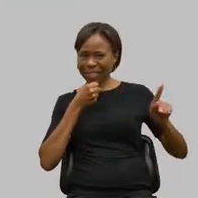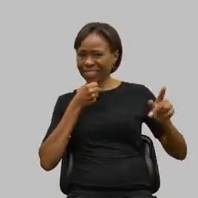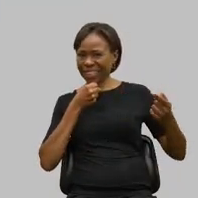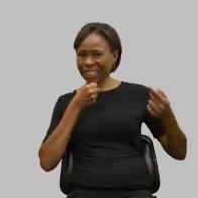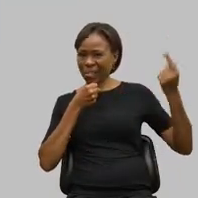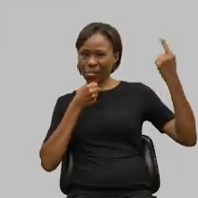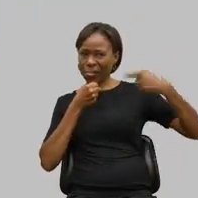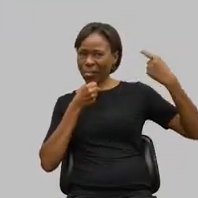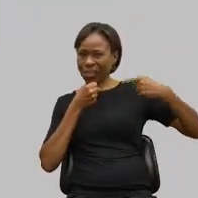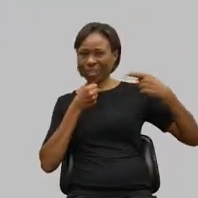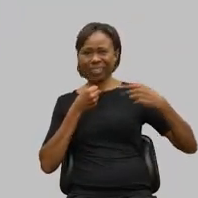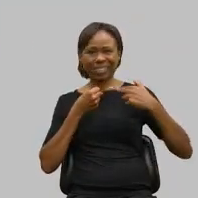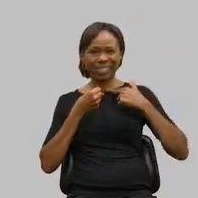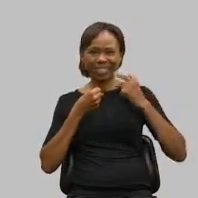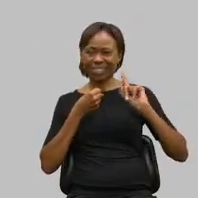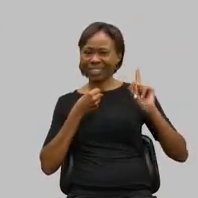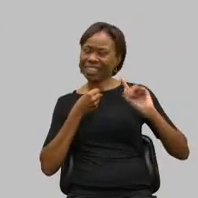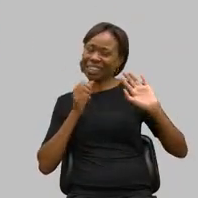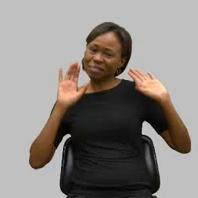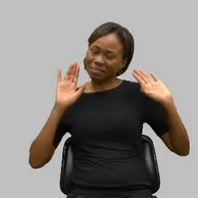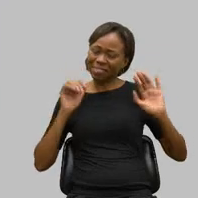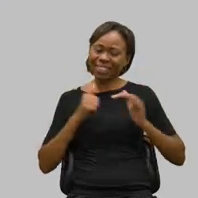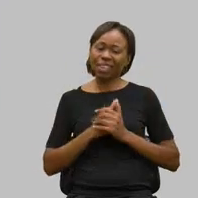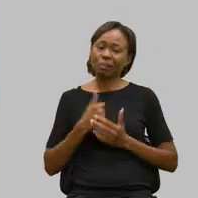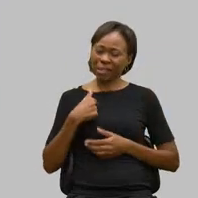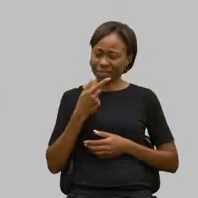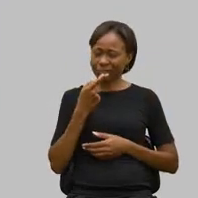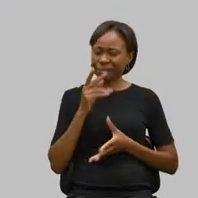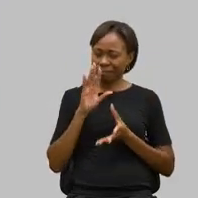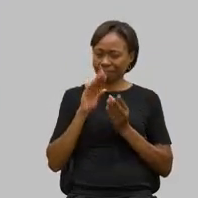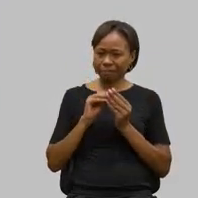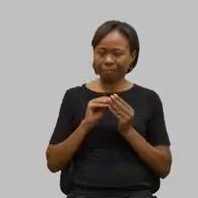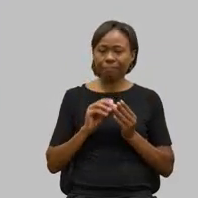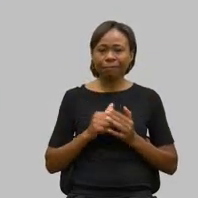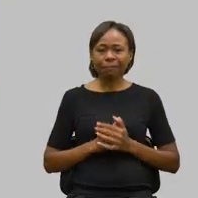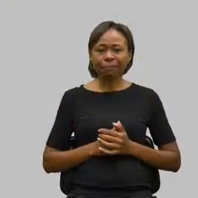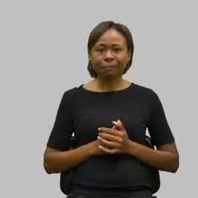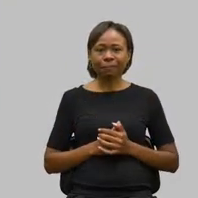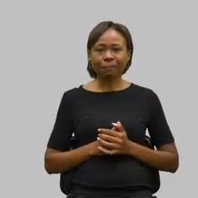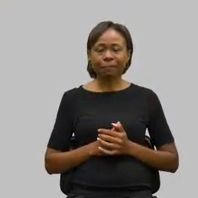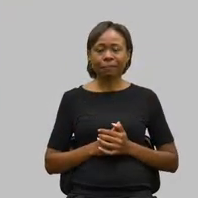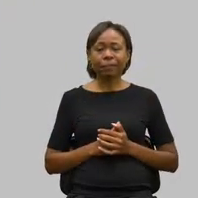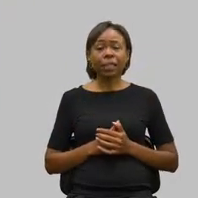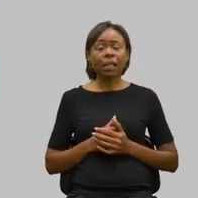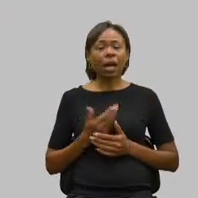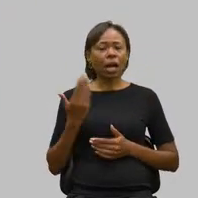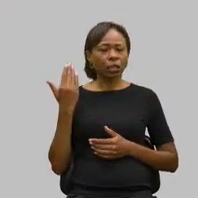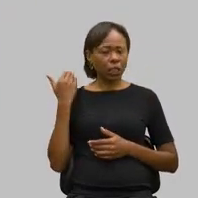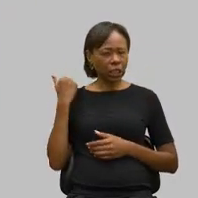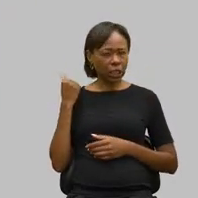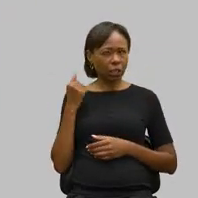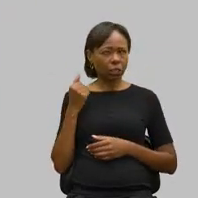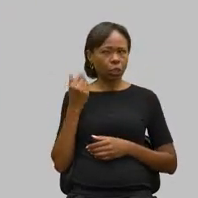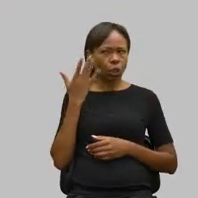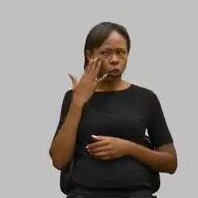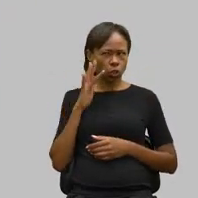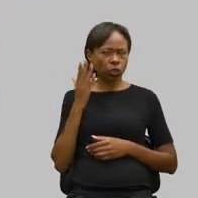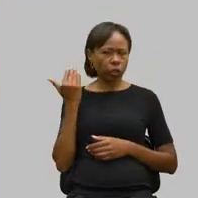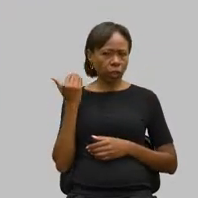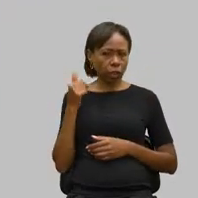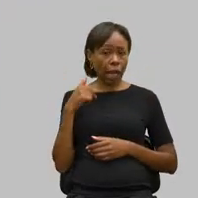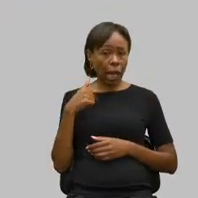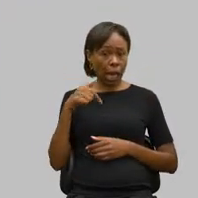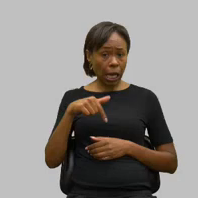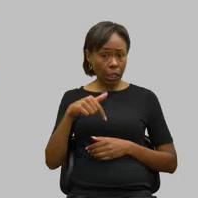eu serei bem breve nas minhas ponderações. Algumas dias atrás, nós fizemos aqui na